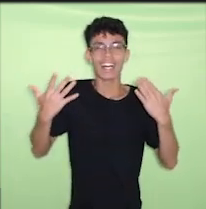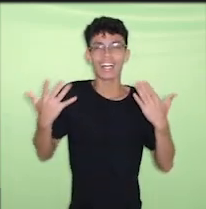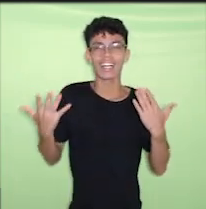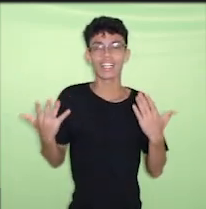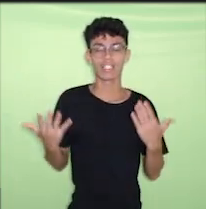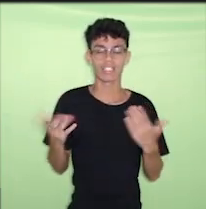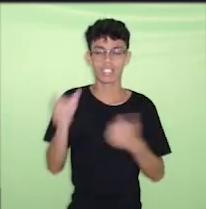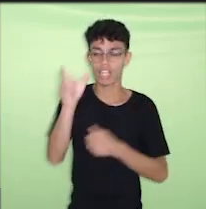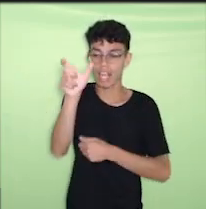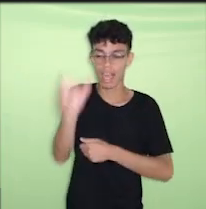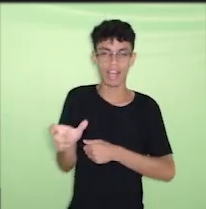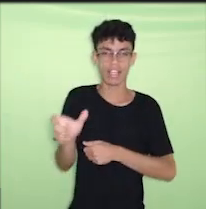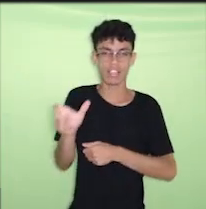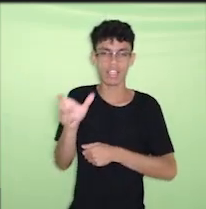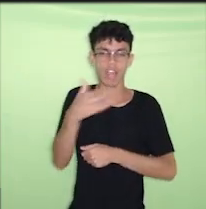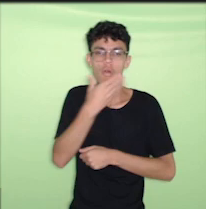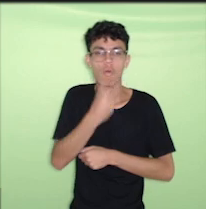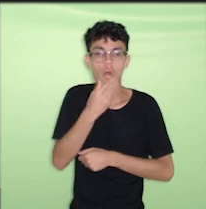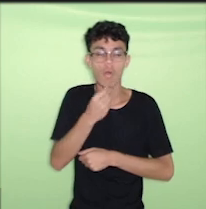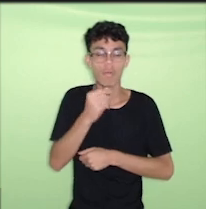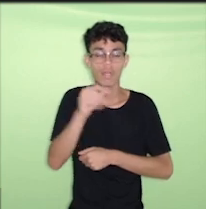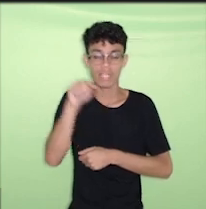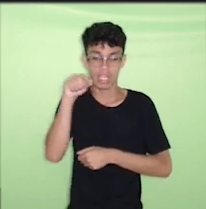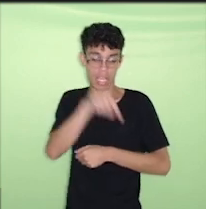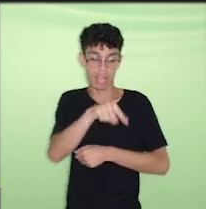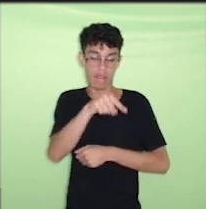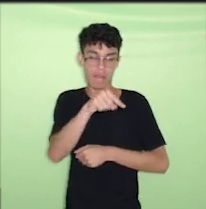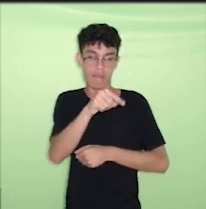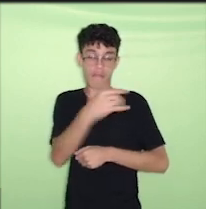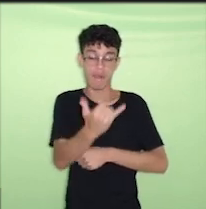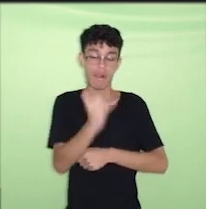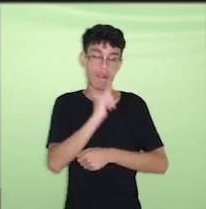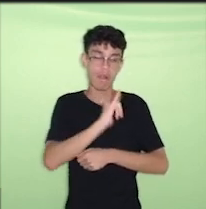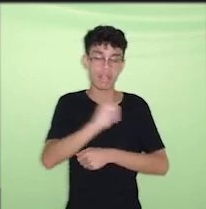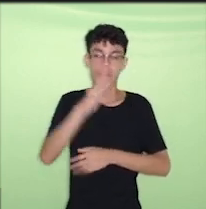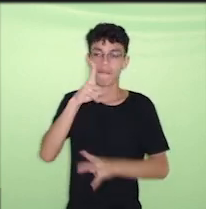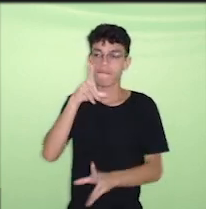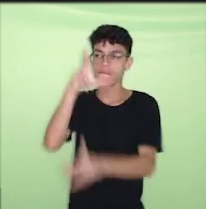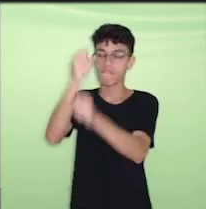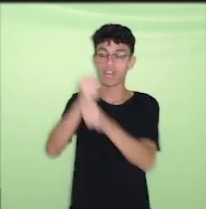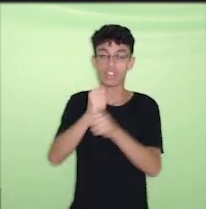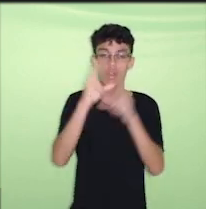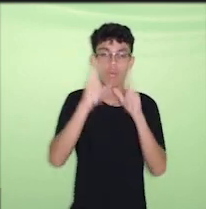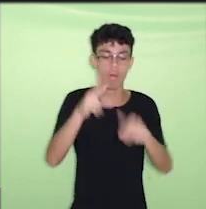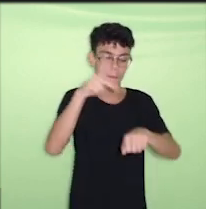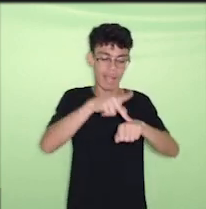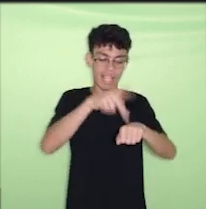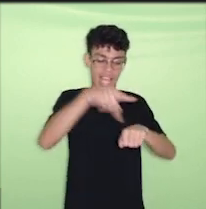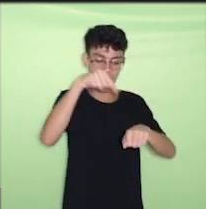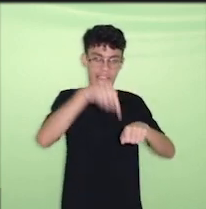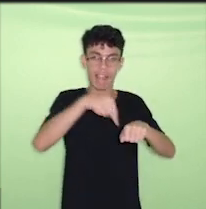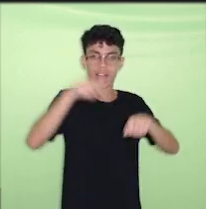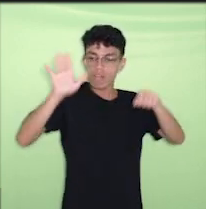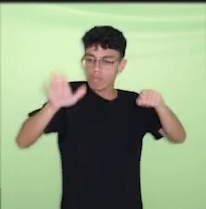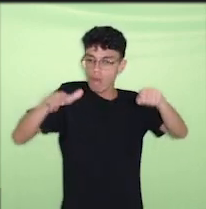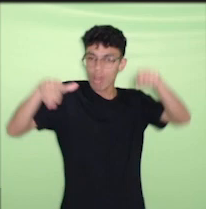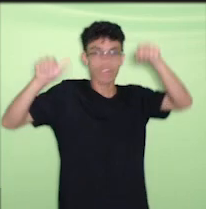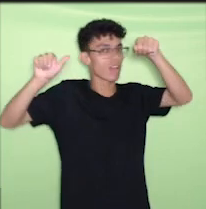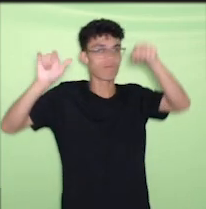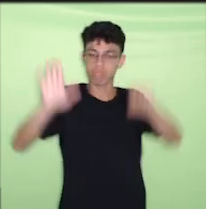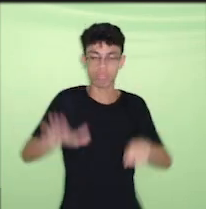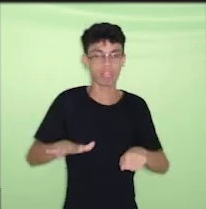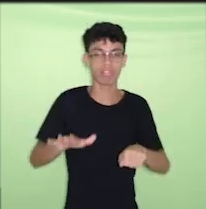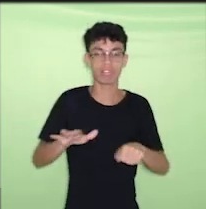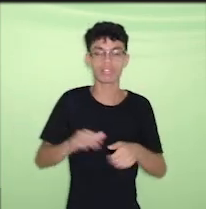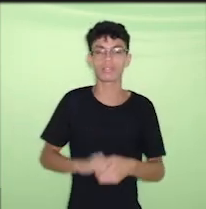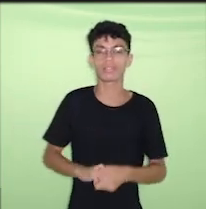vem você. Ele era um homem e a América disse que ele era forte, como uma pedra. E as pedras nem são pássaros, nem voam. Ele era